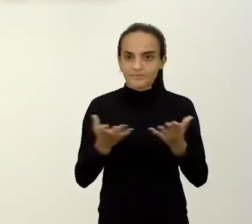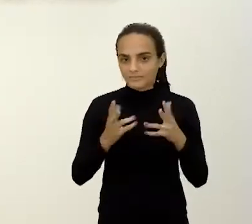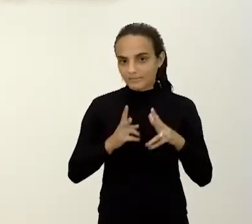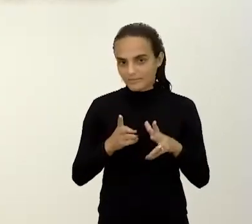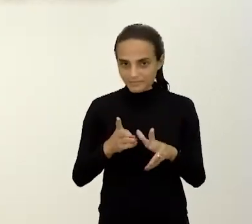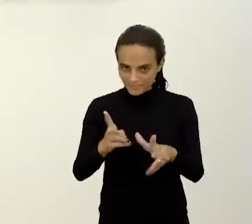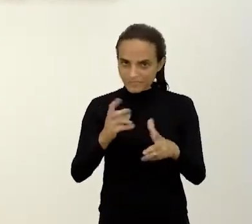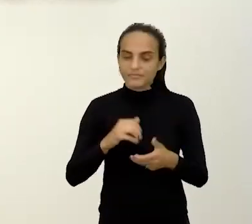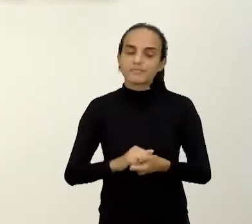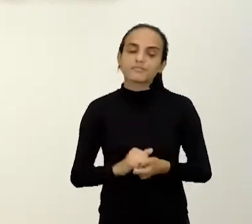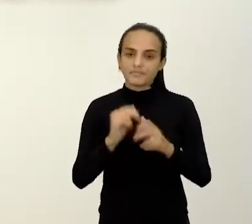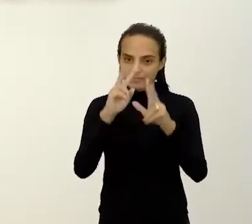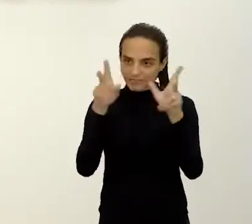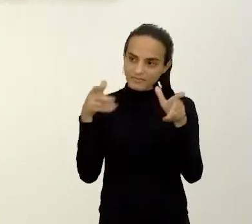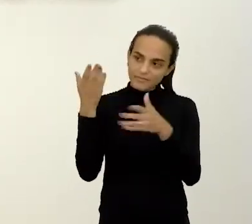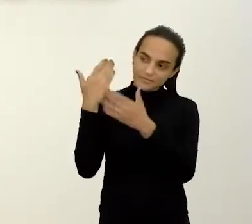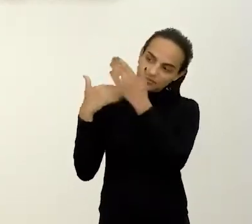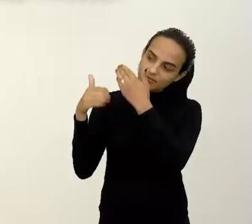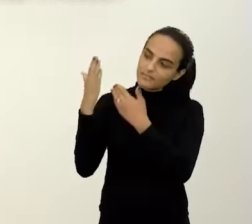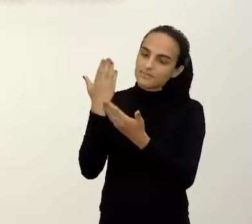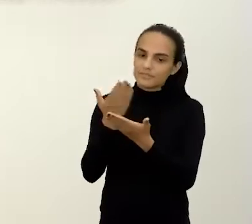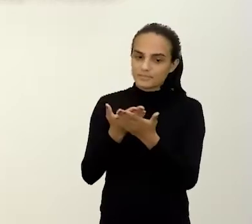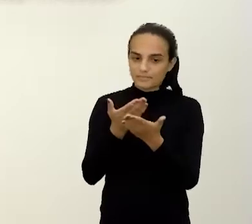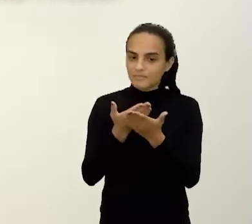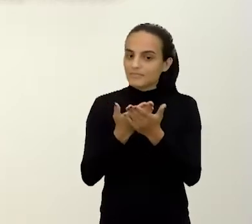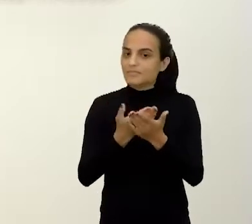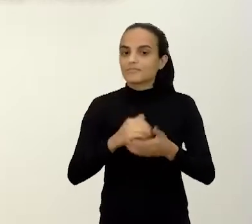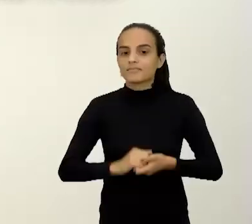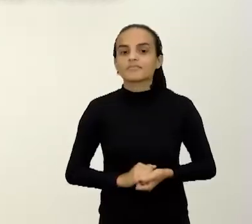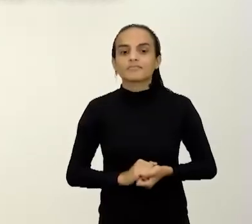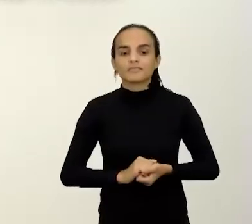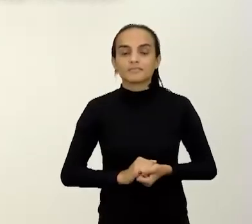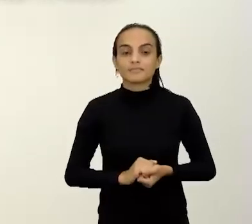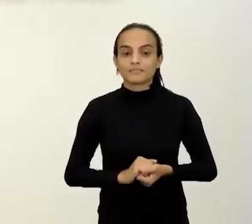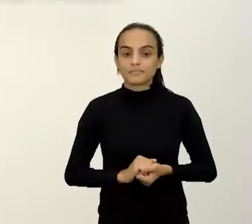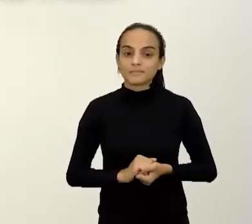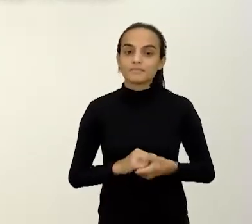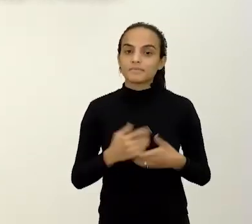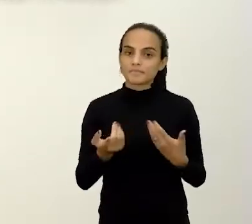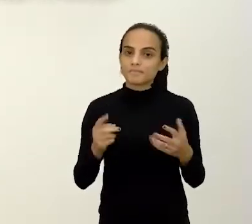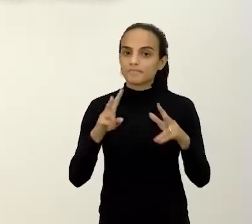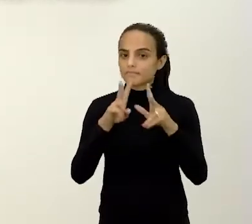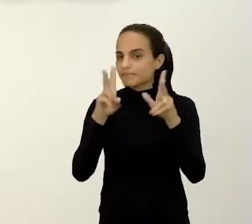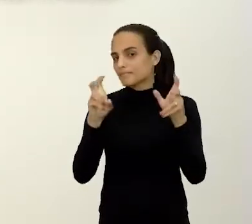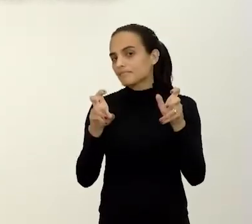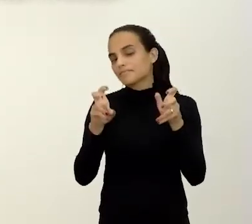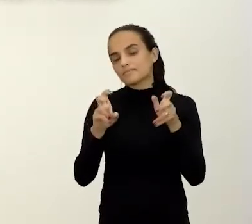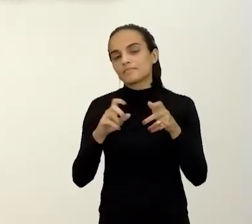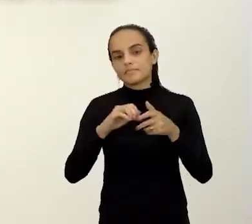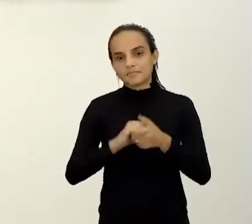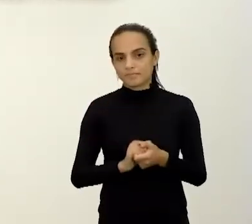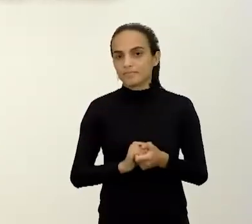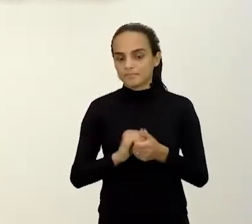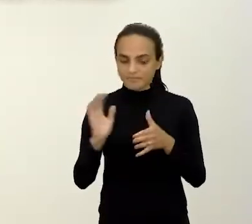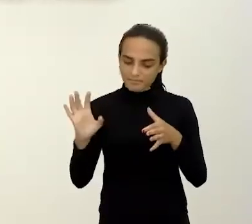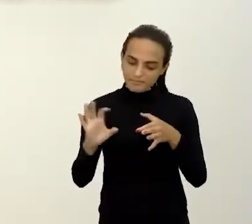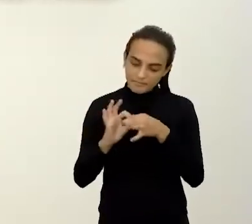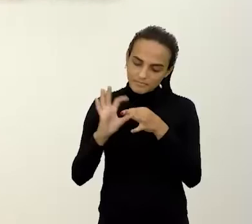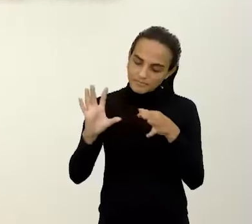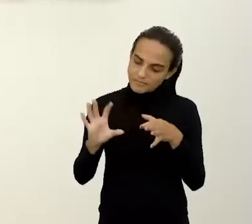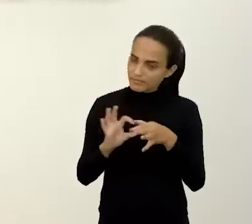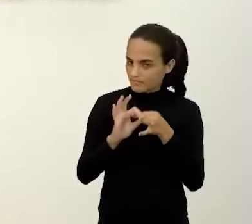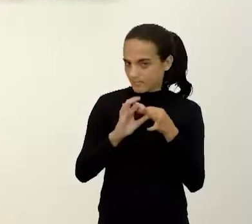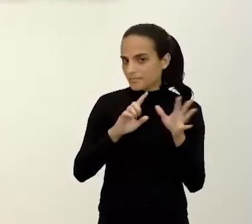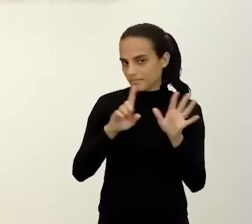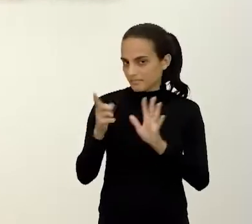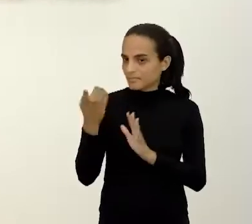das aulas passadas, que a gente estudou ligação polar e apolar. Então, esse é um conteúdo que está ligado ao